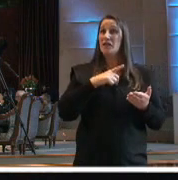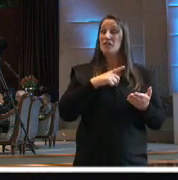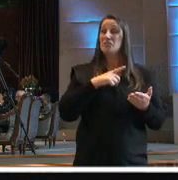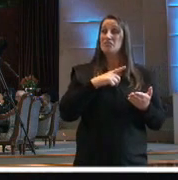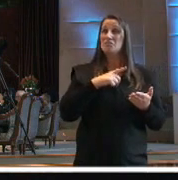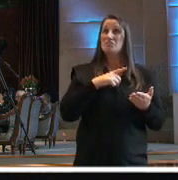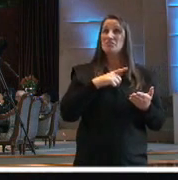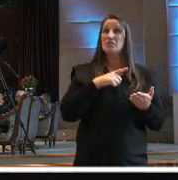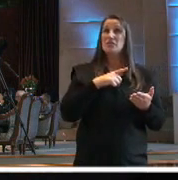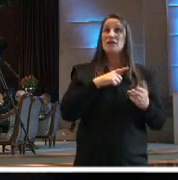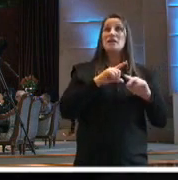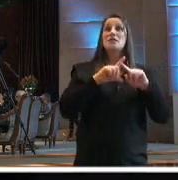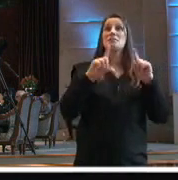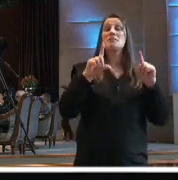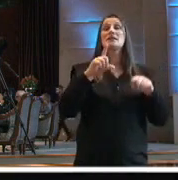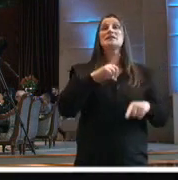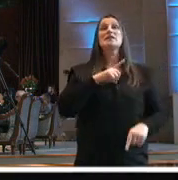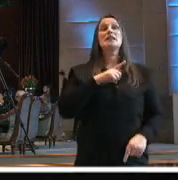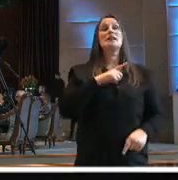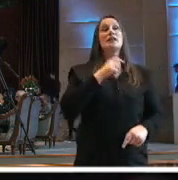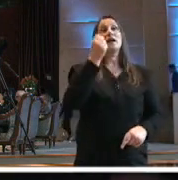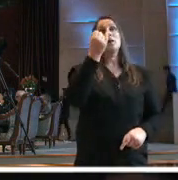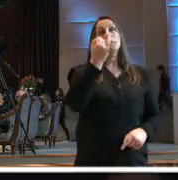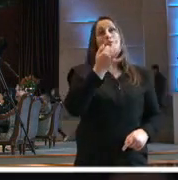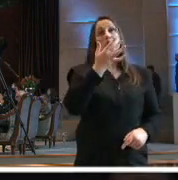Mas há algumas coisas que são preciosas.